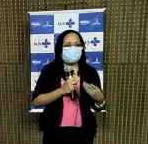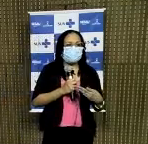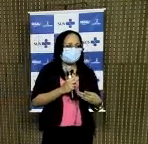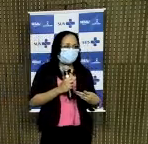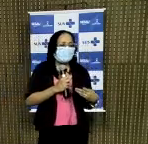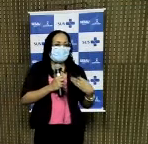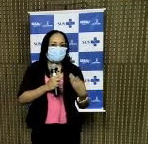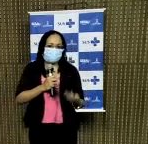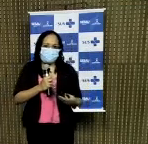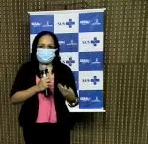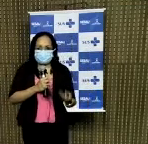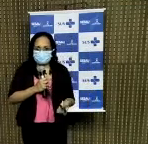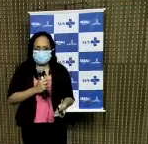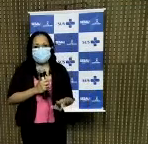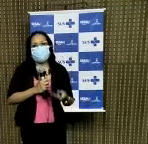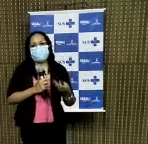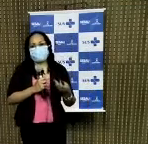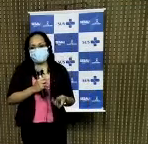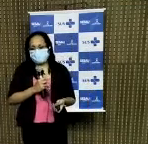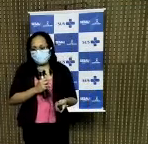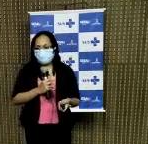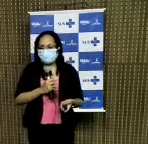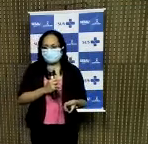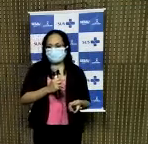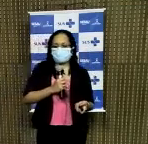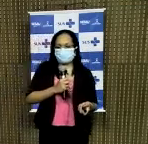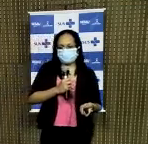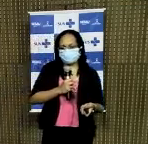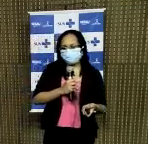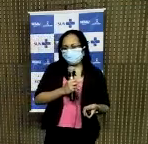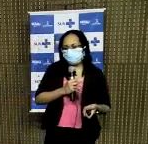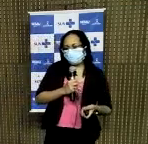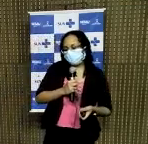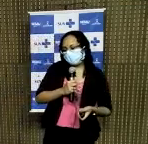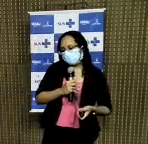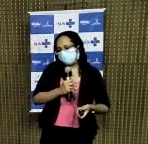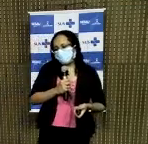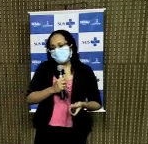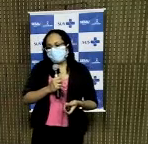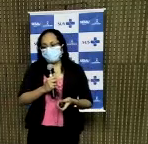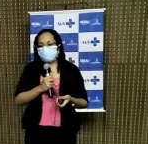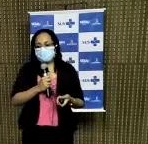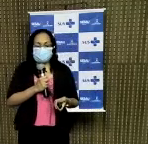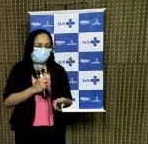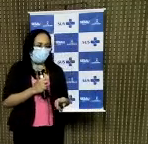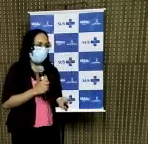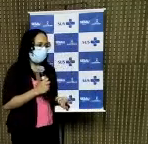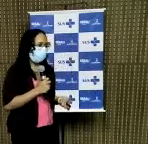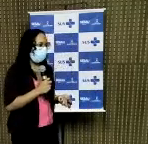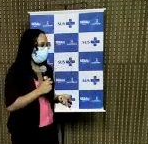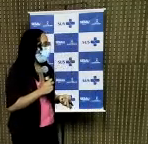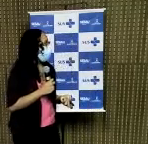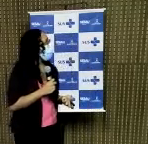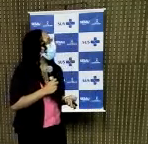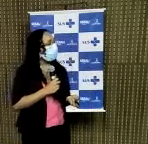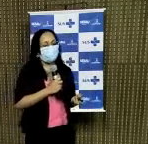farmacêutico ele também pode contribuir através da consulta farmacêutica. Nós não temos o